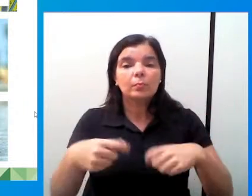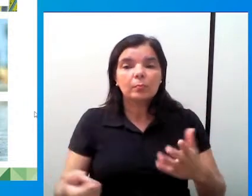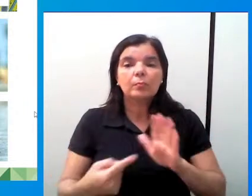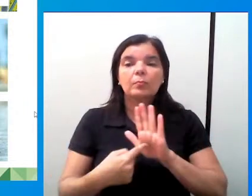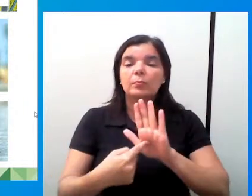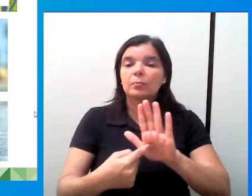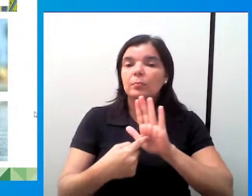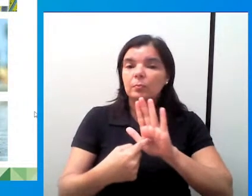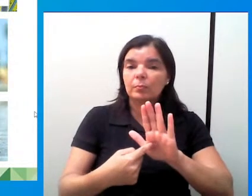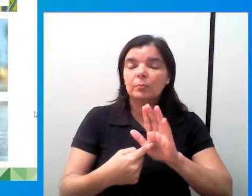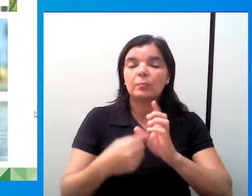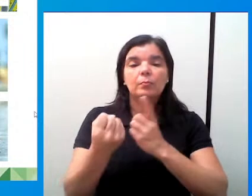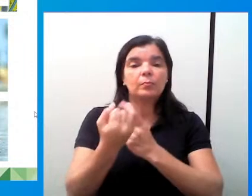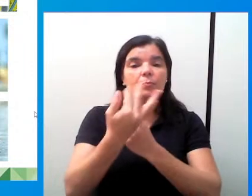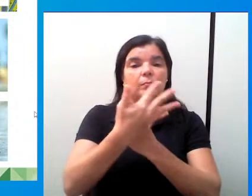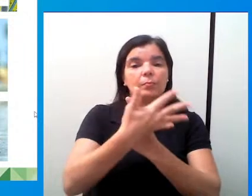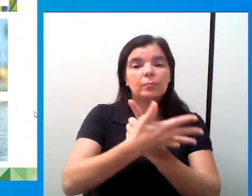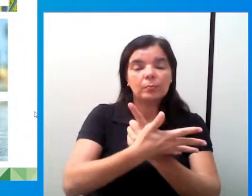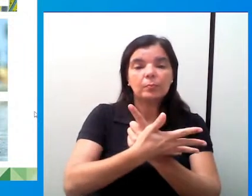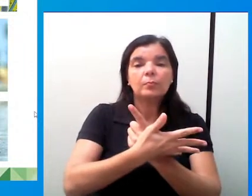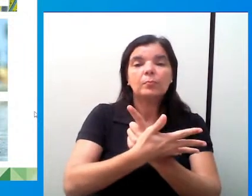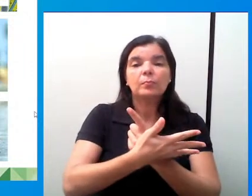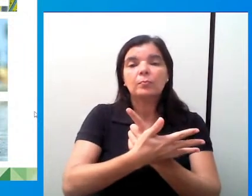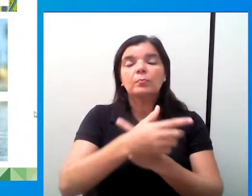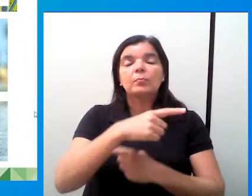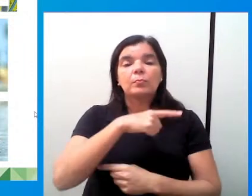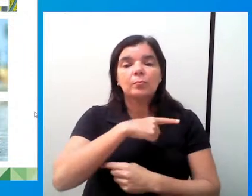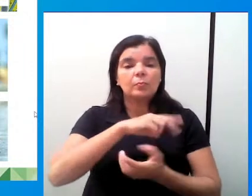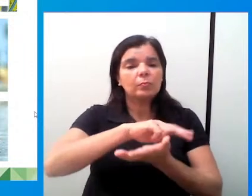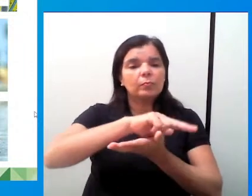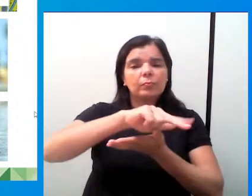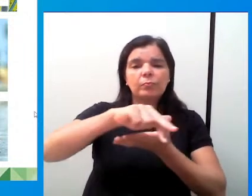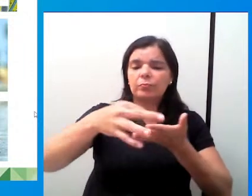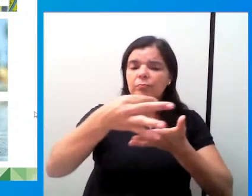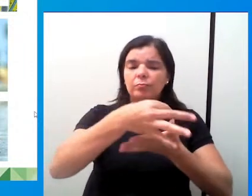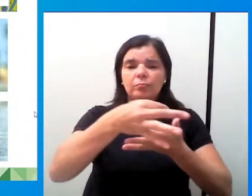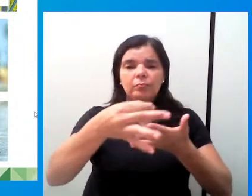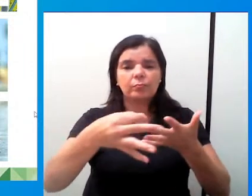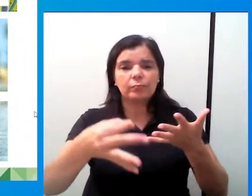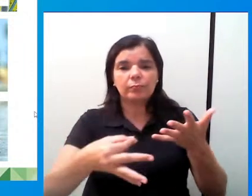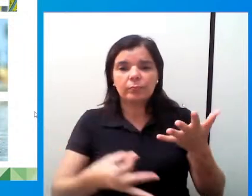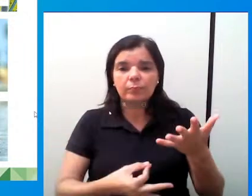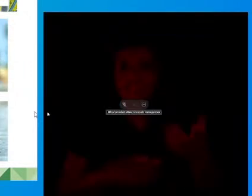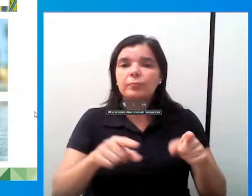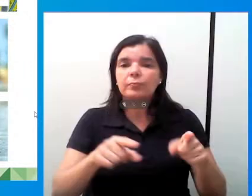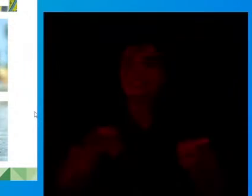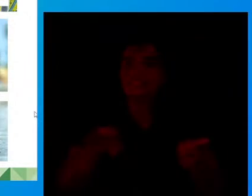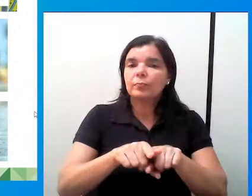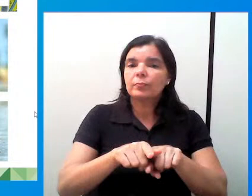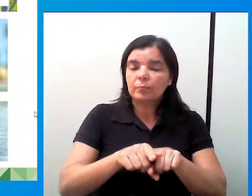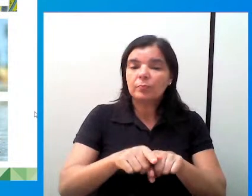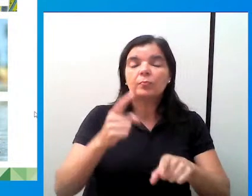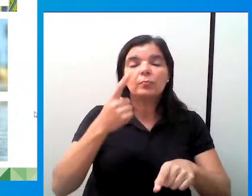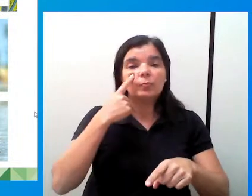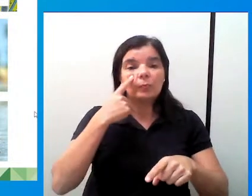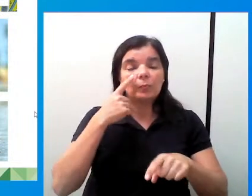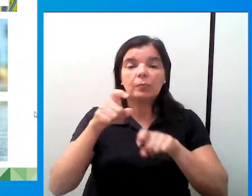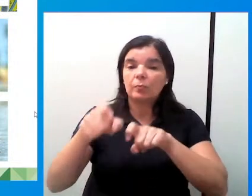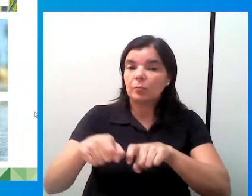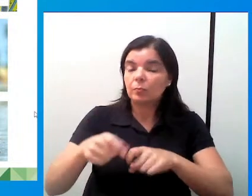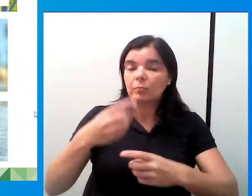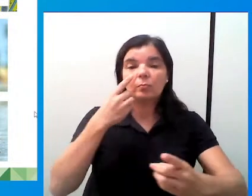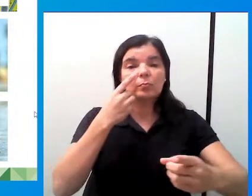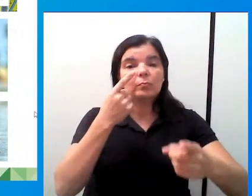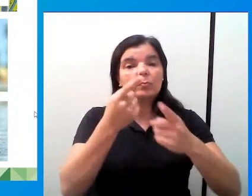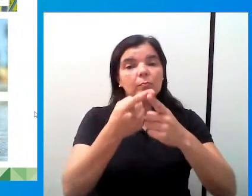que a extensão ela nos dá um leque de opções, que vai do desporto, à psicultura, à